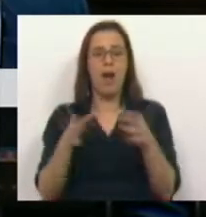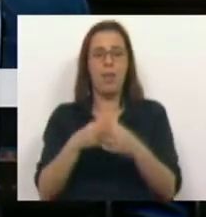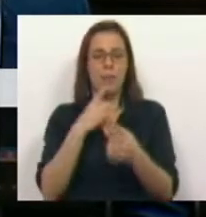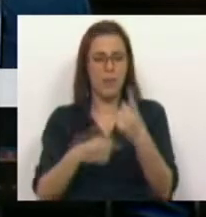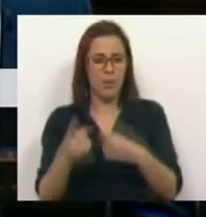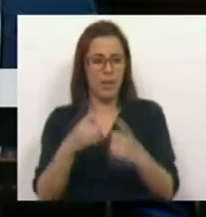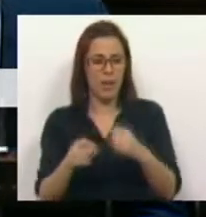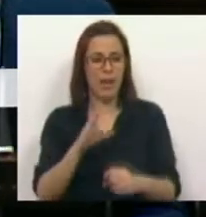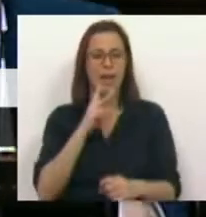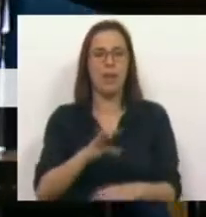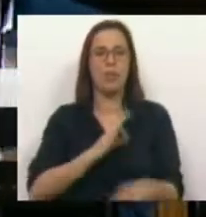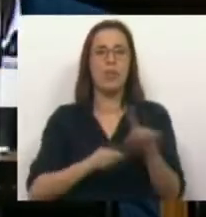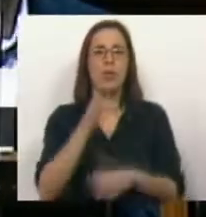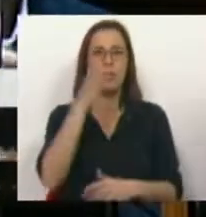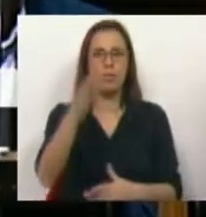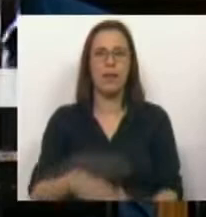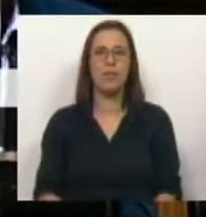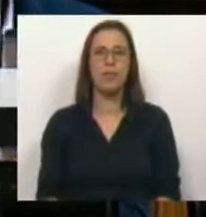de inquérito? Responda, seu deputado.